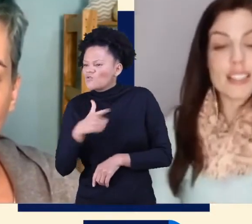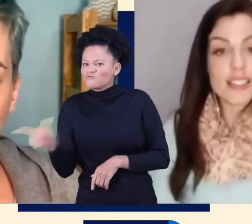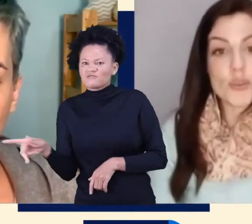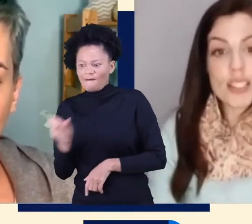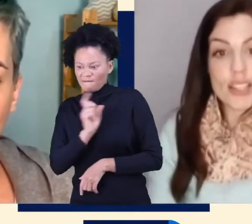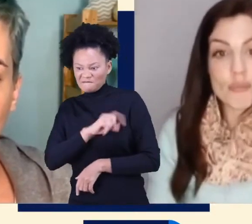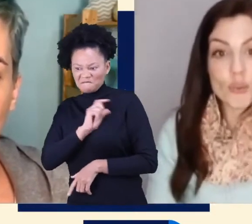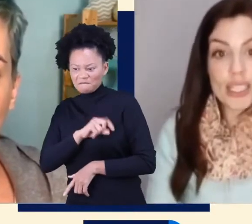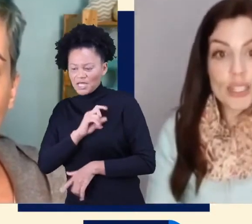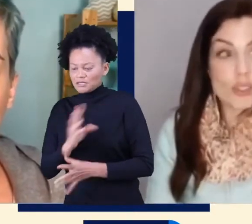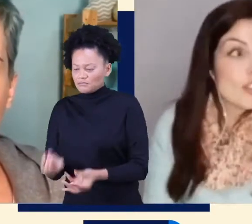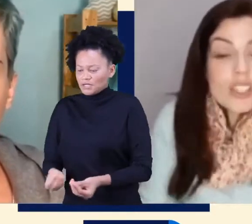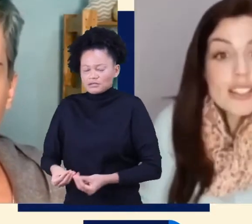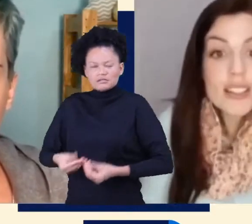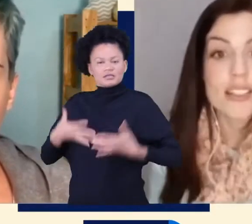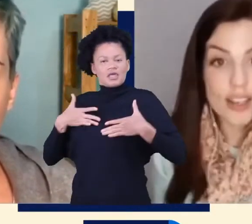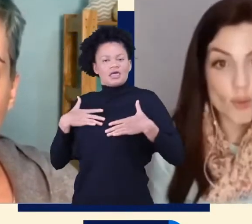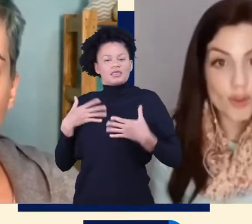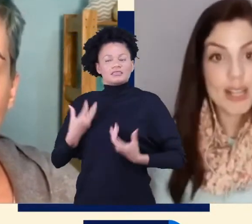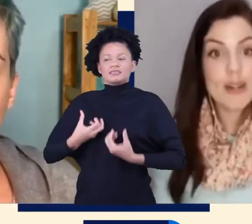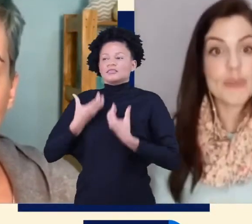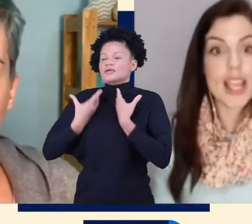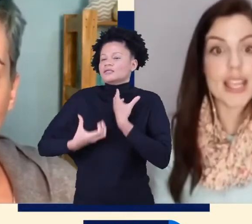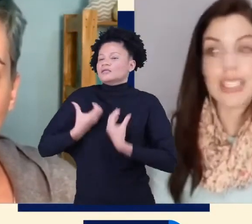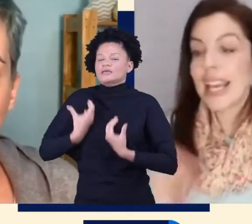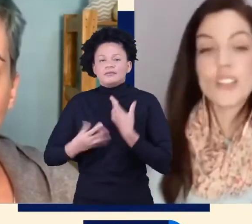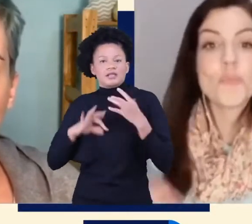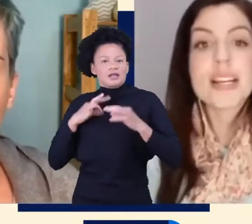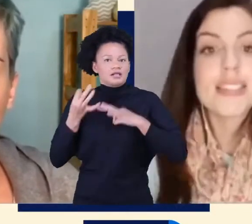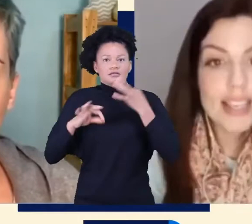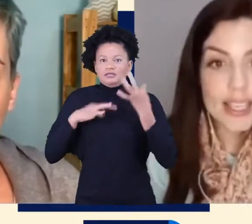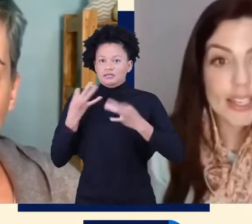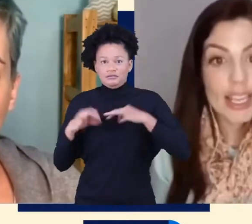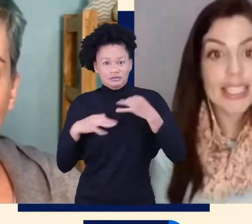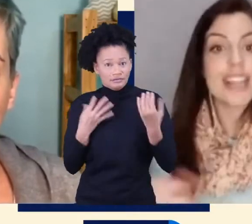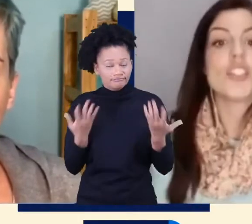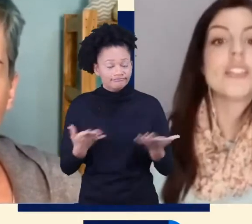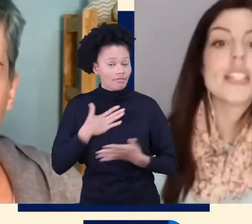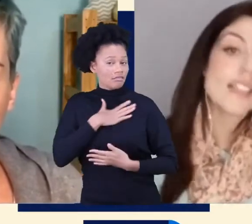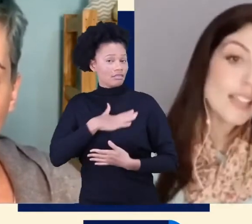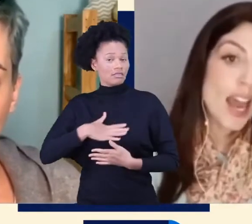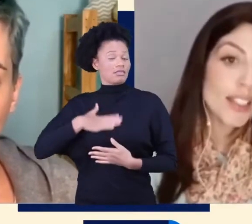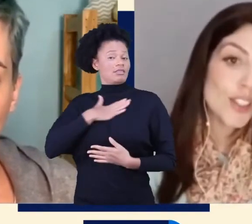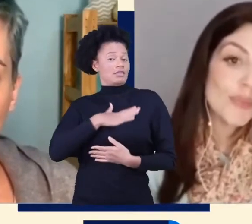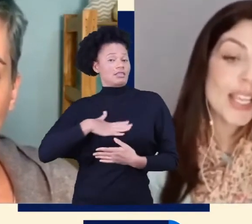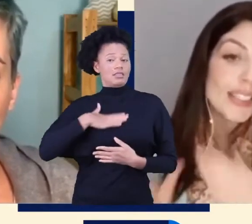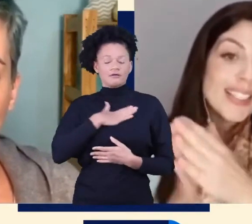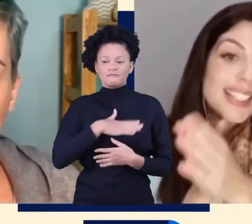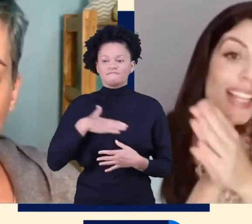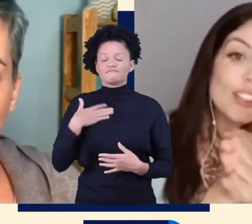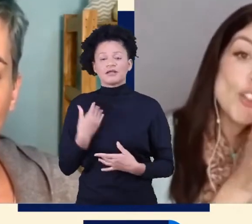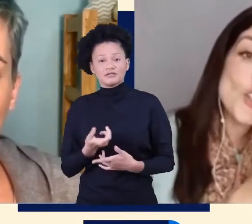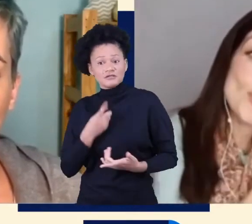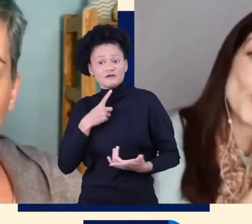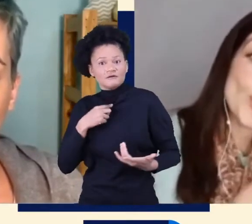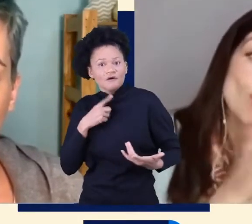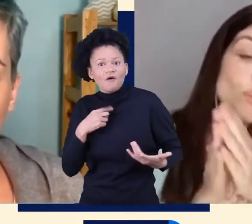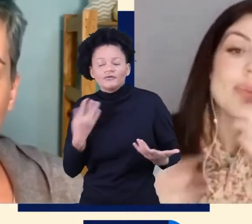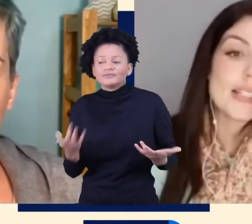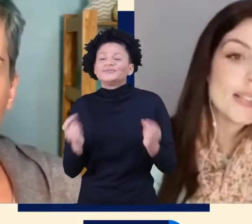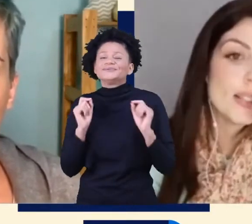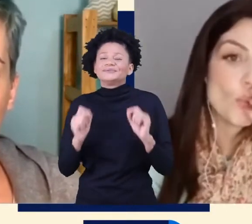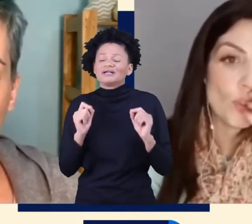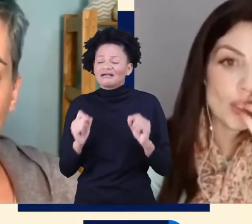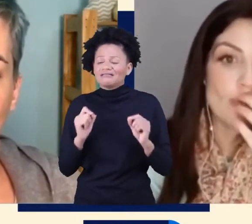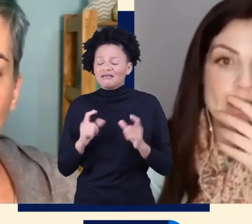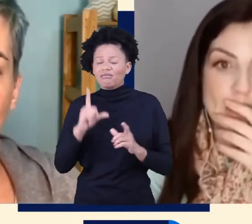aquela sensação que se teve no início, que é de excitação, né? Que é de prazer, que é de intensidade. E a intensidade diminui quanto